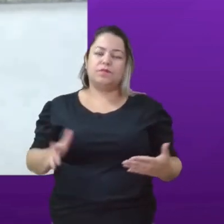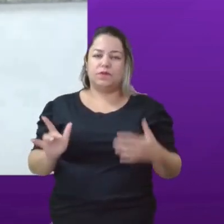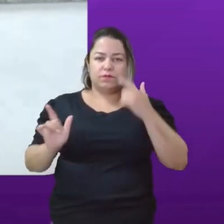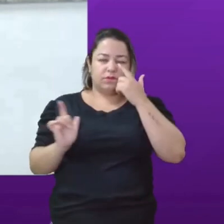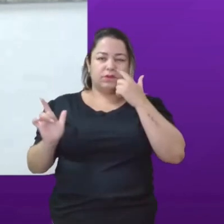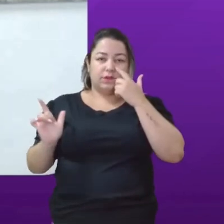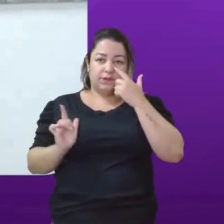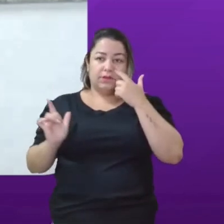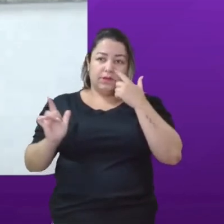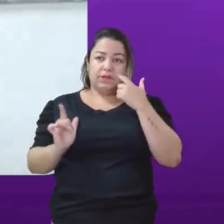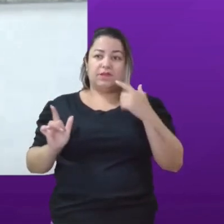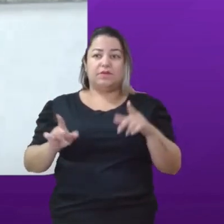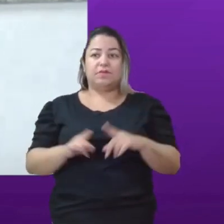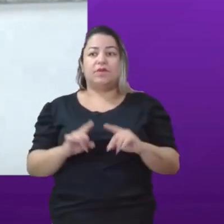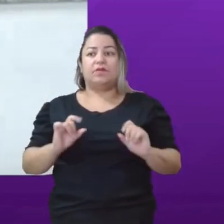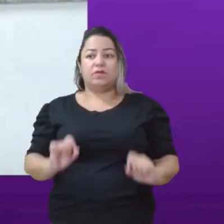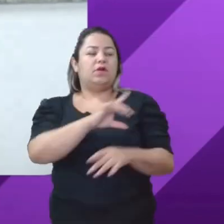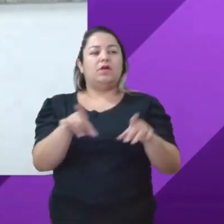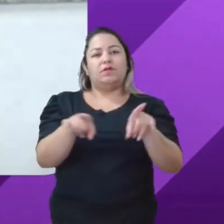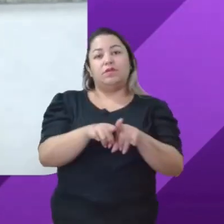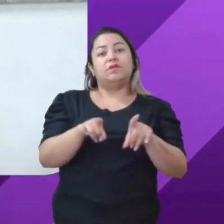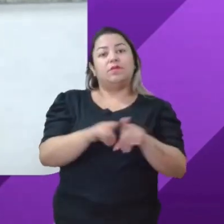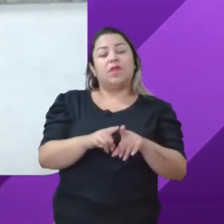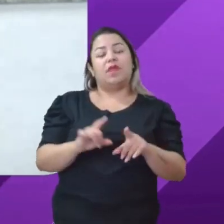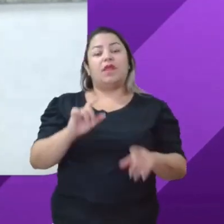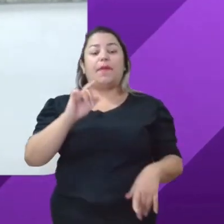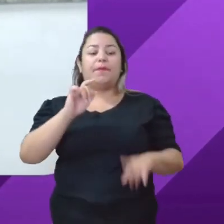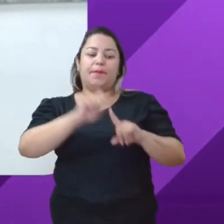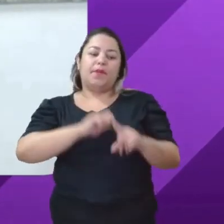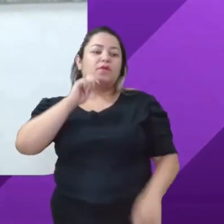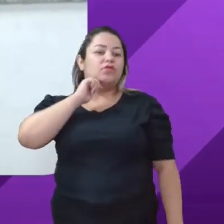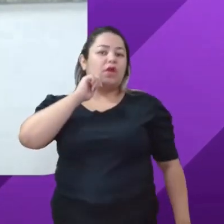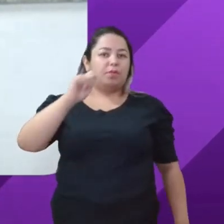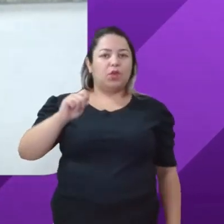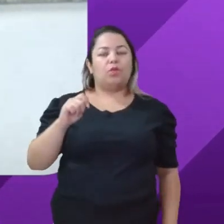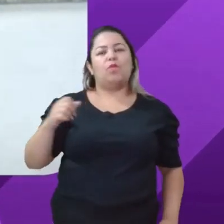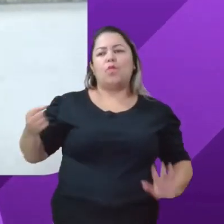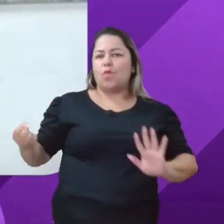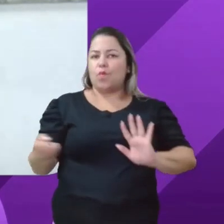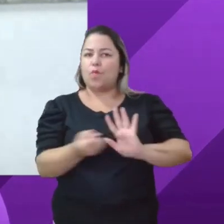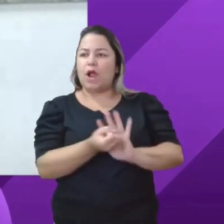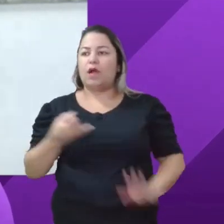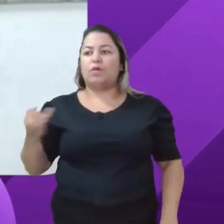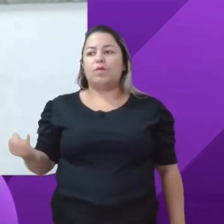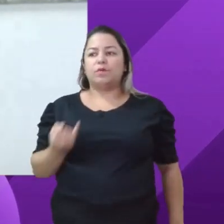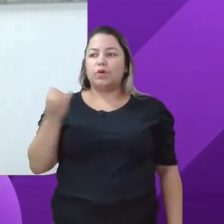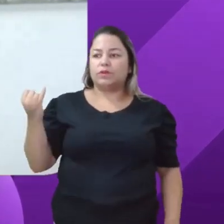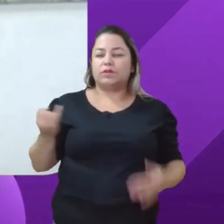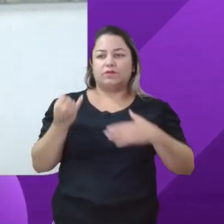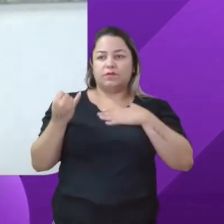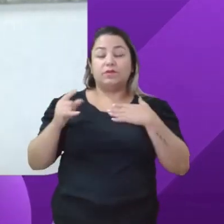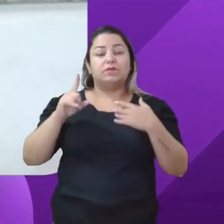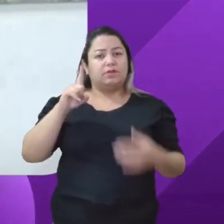produto na formatação do Plano Nacional. Em abril, aqui um marco extremamente importante,